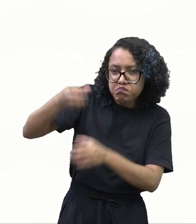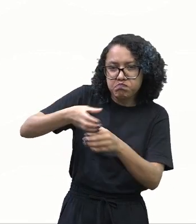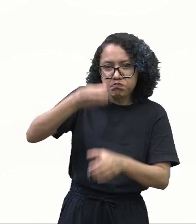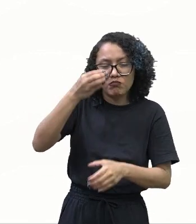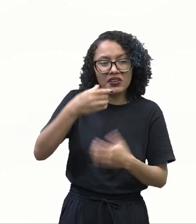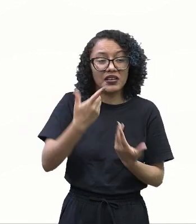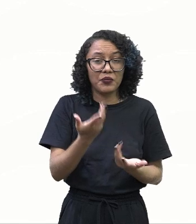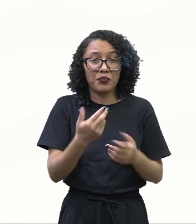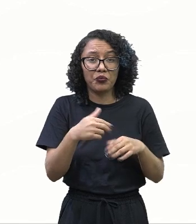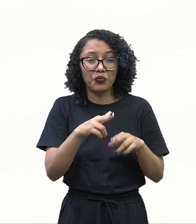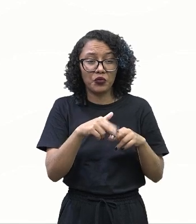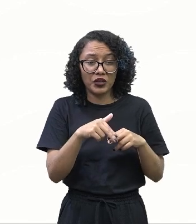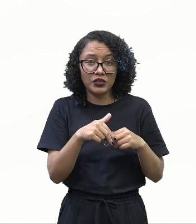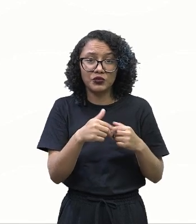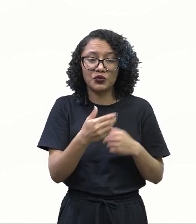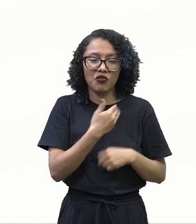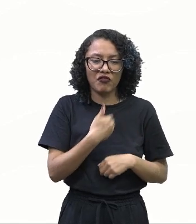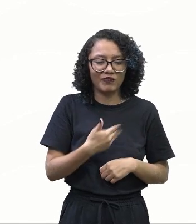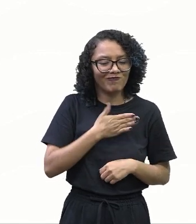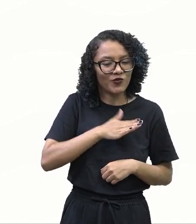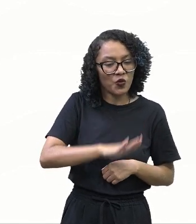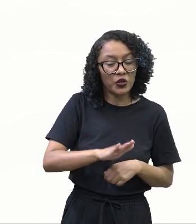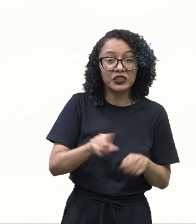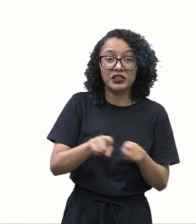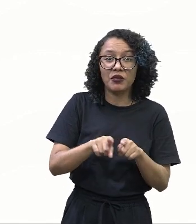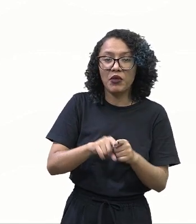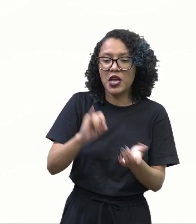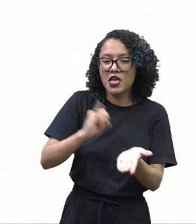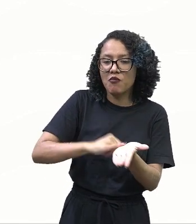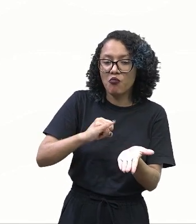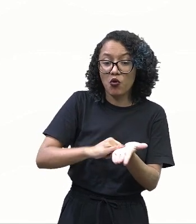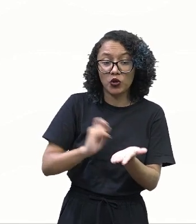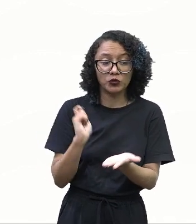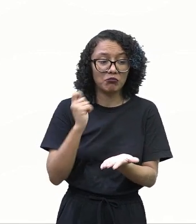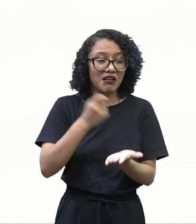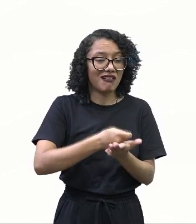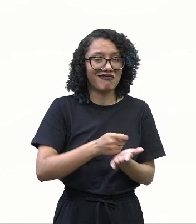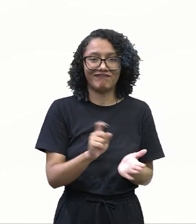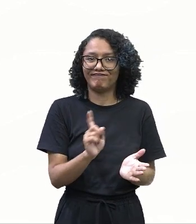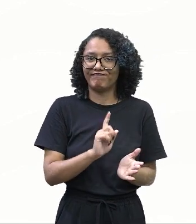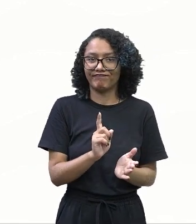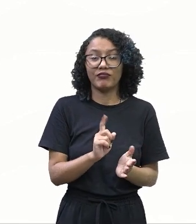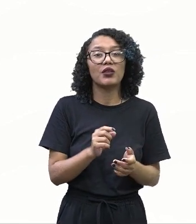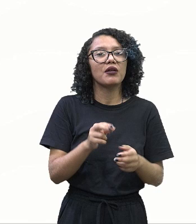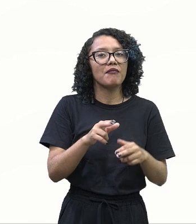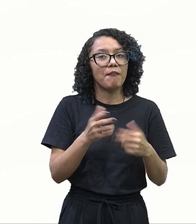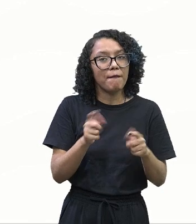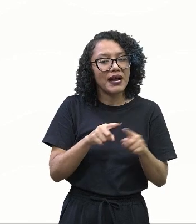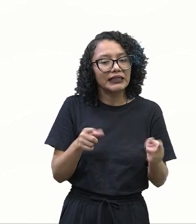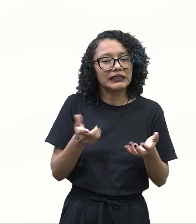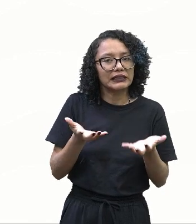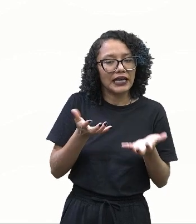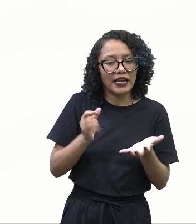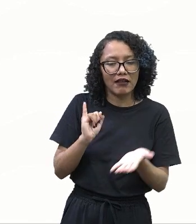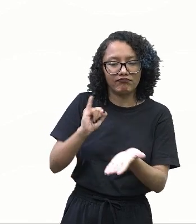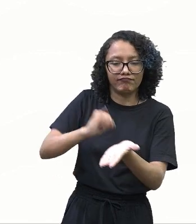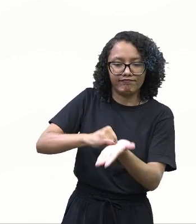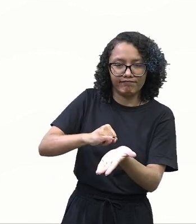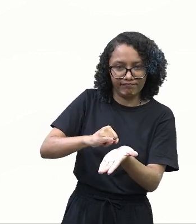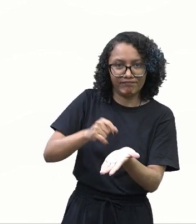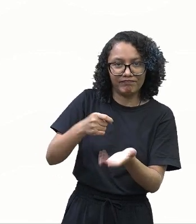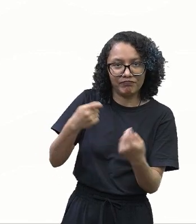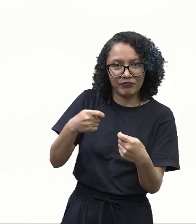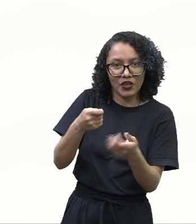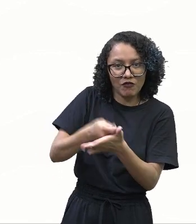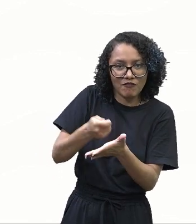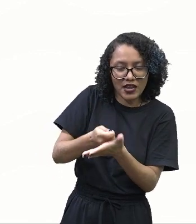não pagavam impostos. Então, o governo queria aplicar impostos àquela comunidade. Isso também vai gerar um